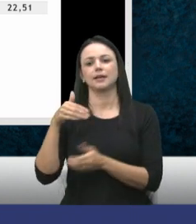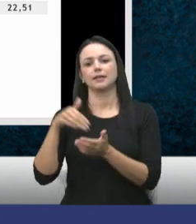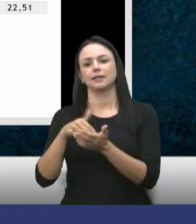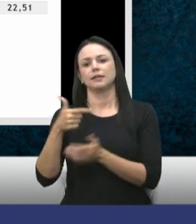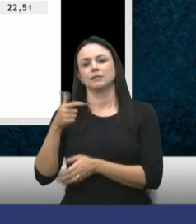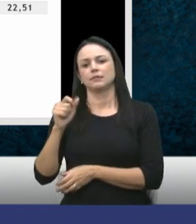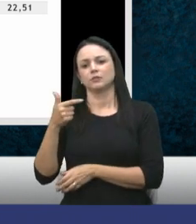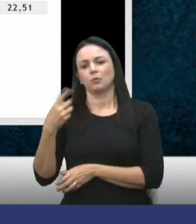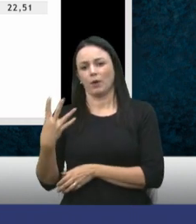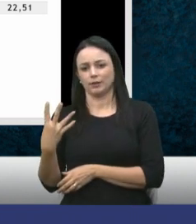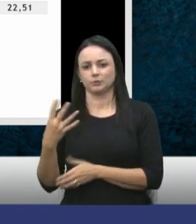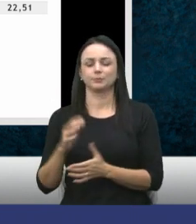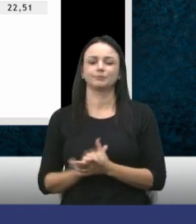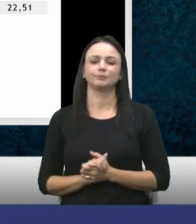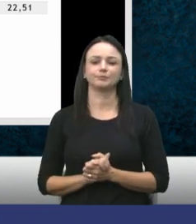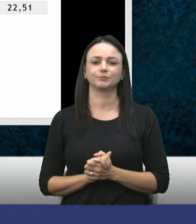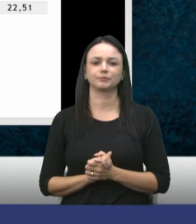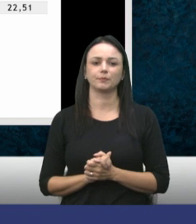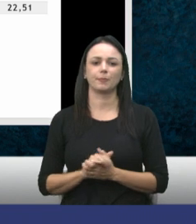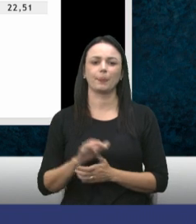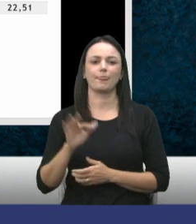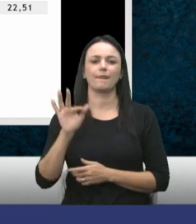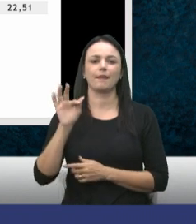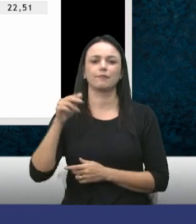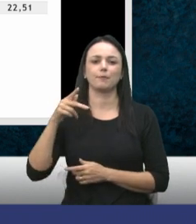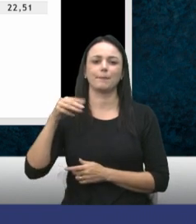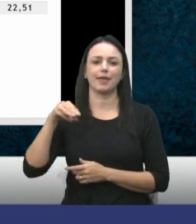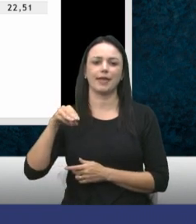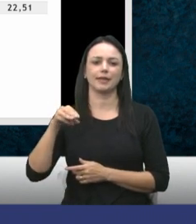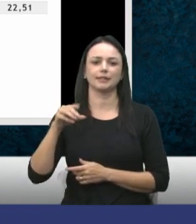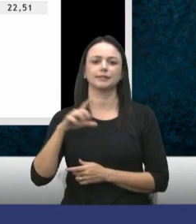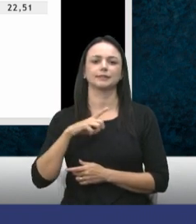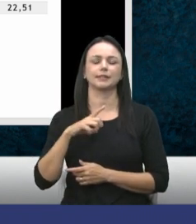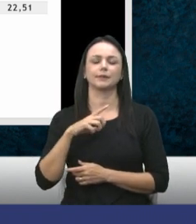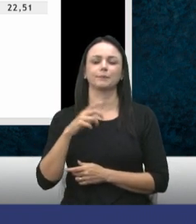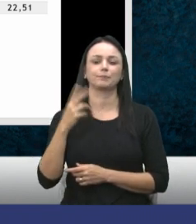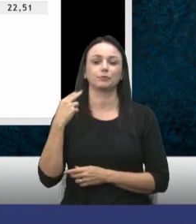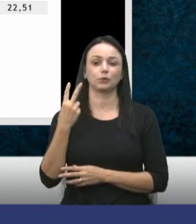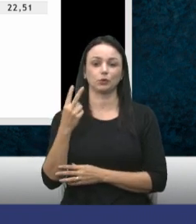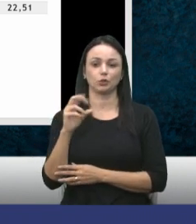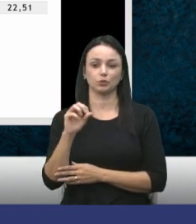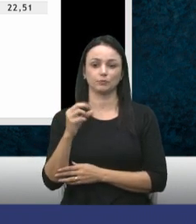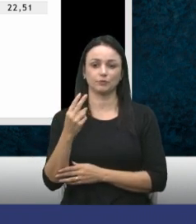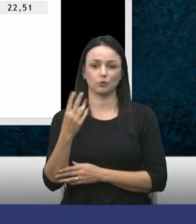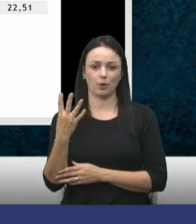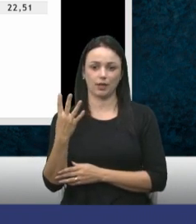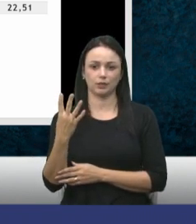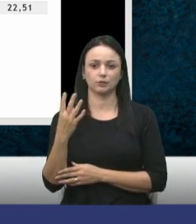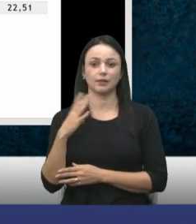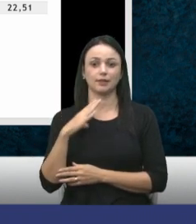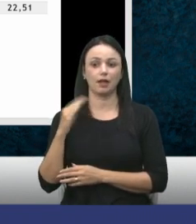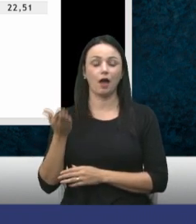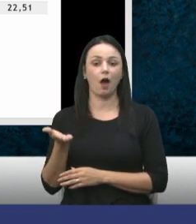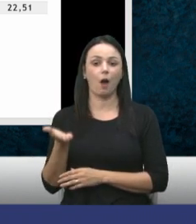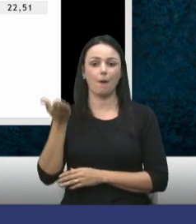Então, temos, quanto ao FPM, em 2024, um aumento de